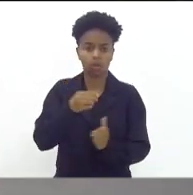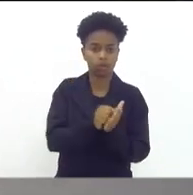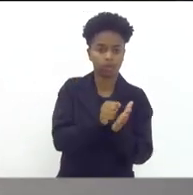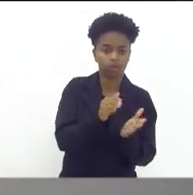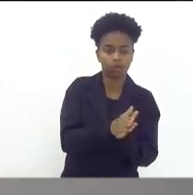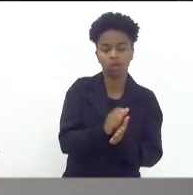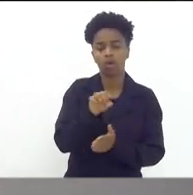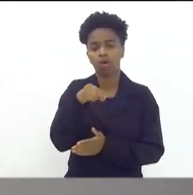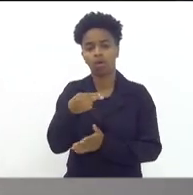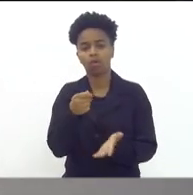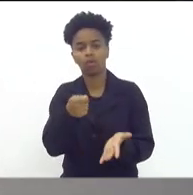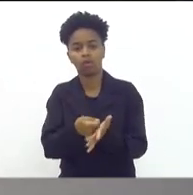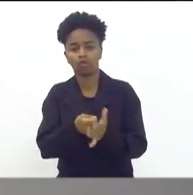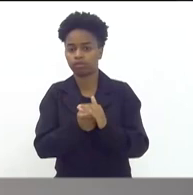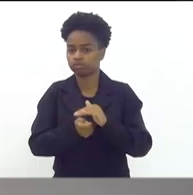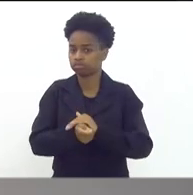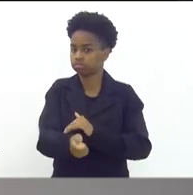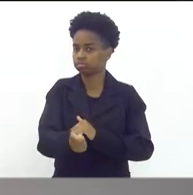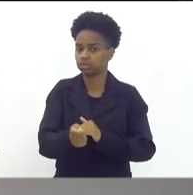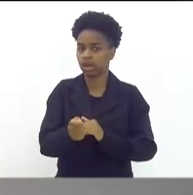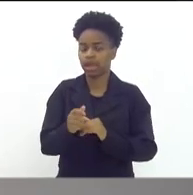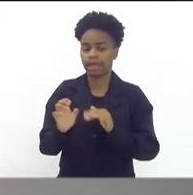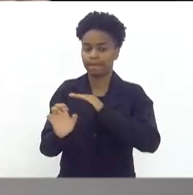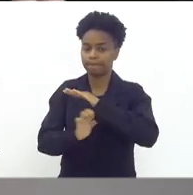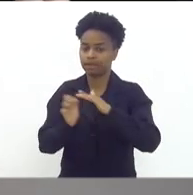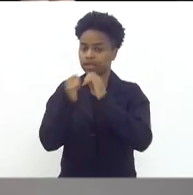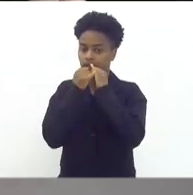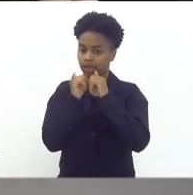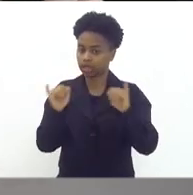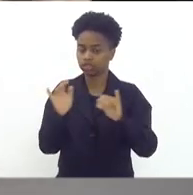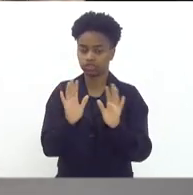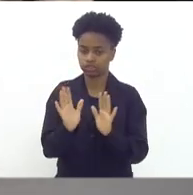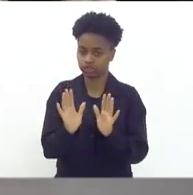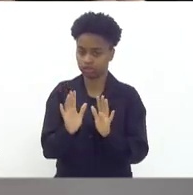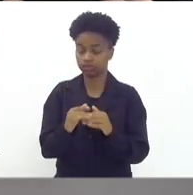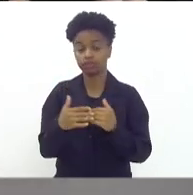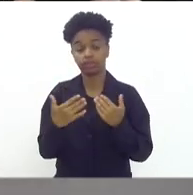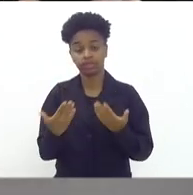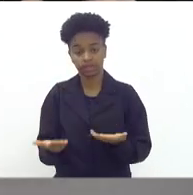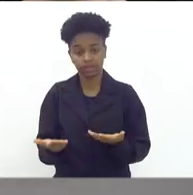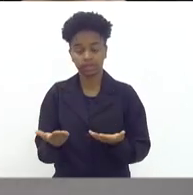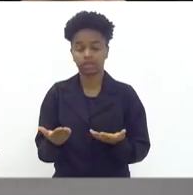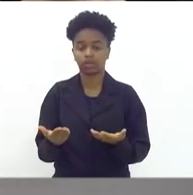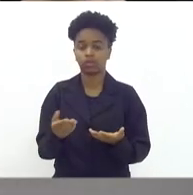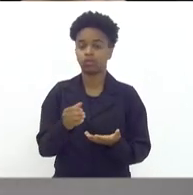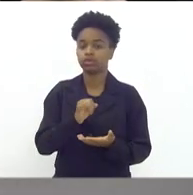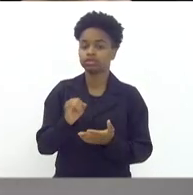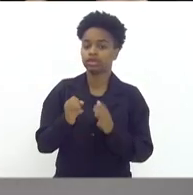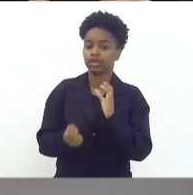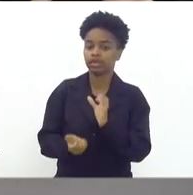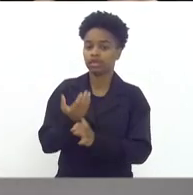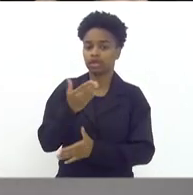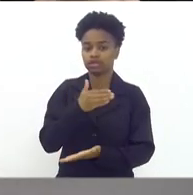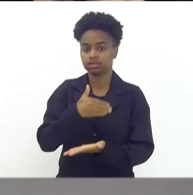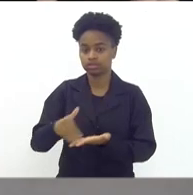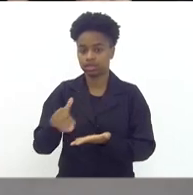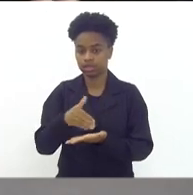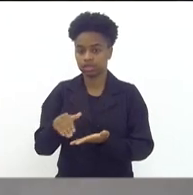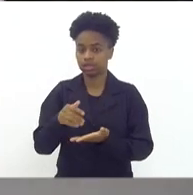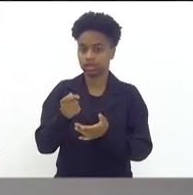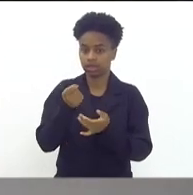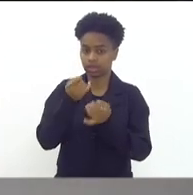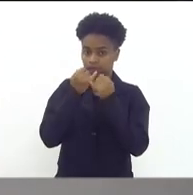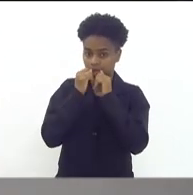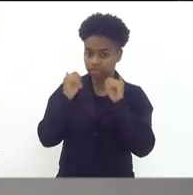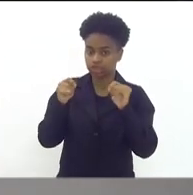exigir investimentos das concessionárias de energia elétrica então com a criação da secretaria de energia economia do